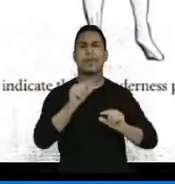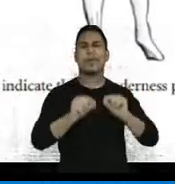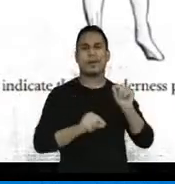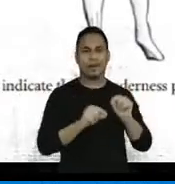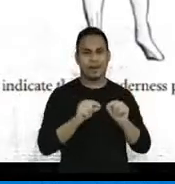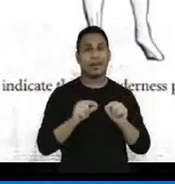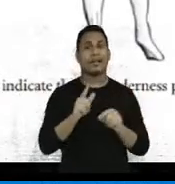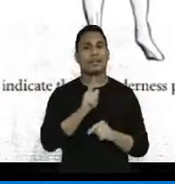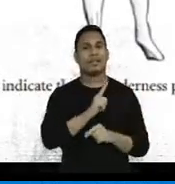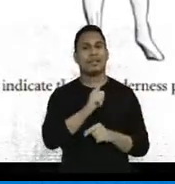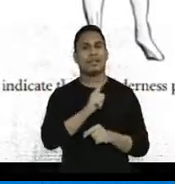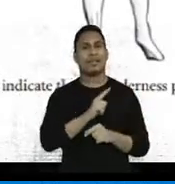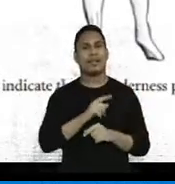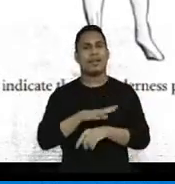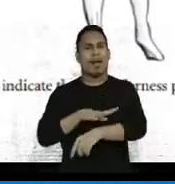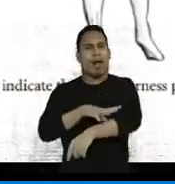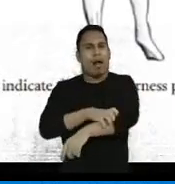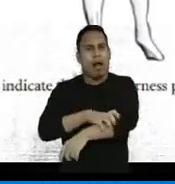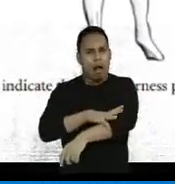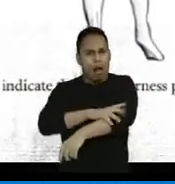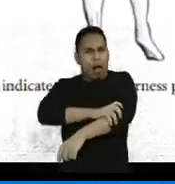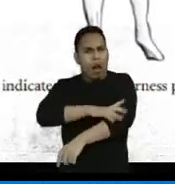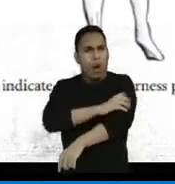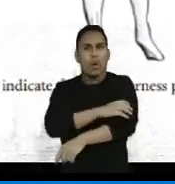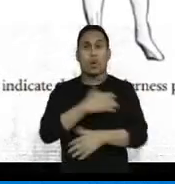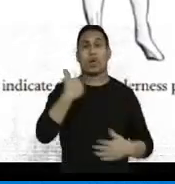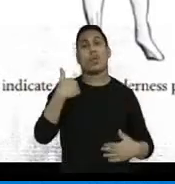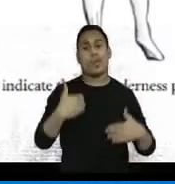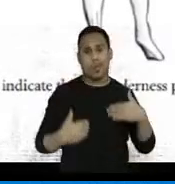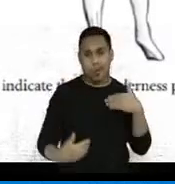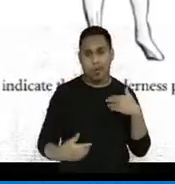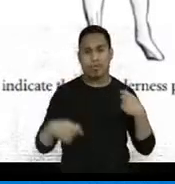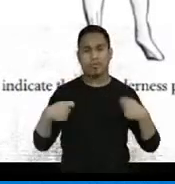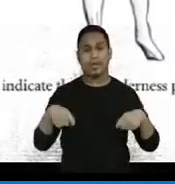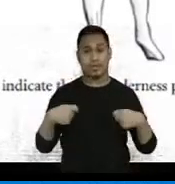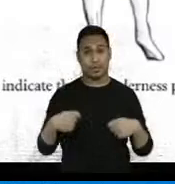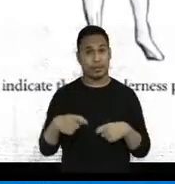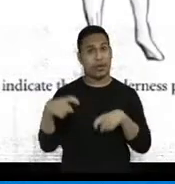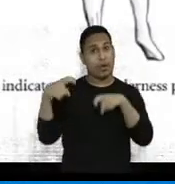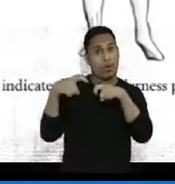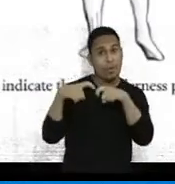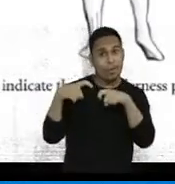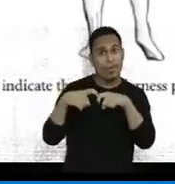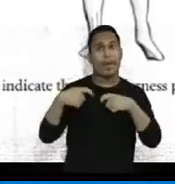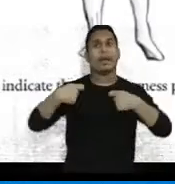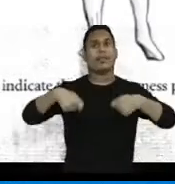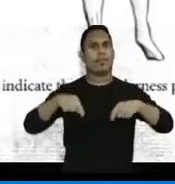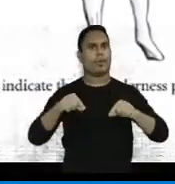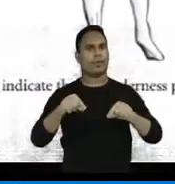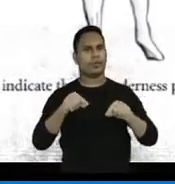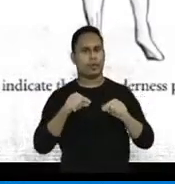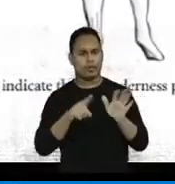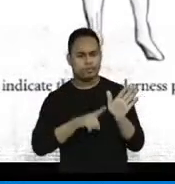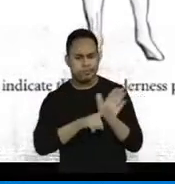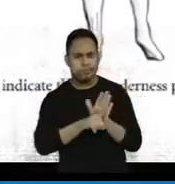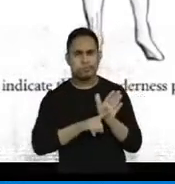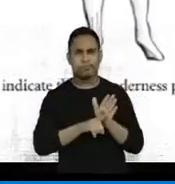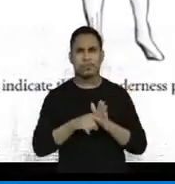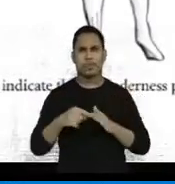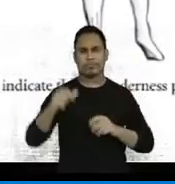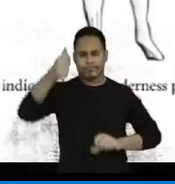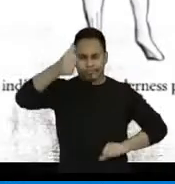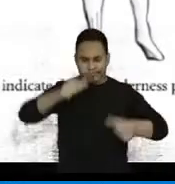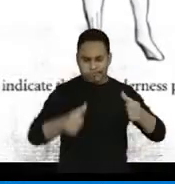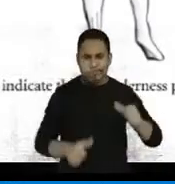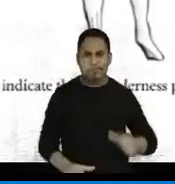nosso corpo. Então, o médico que tem que fazer esse diagnóstico, né? O médico vai fazer os testes e quando ele detecta